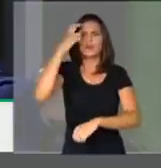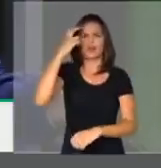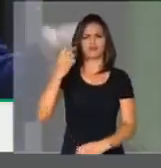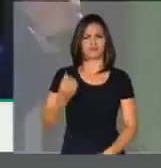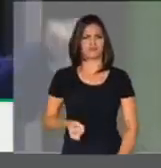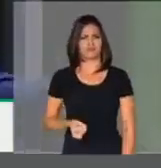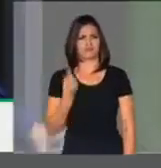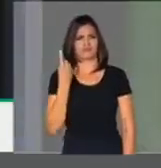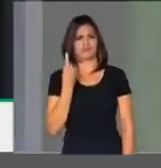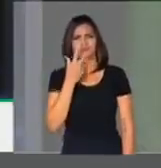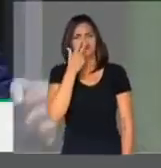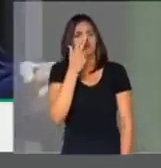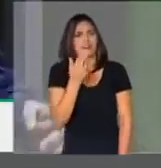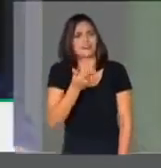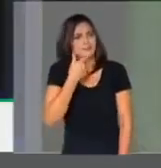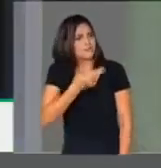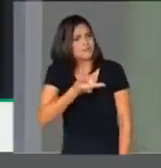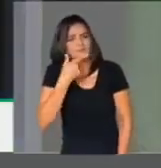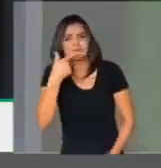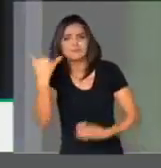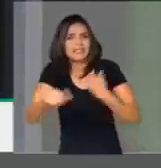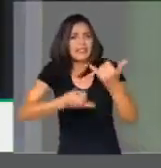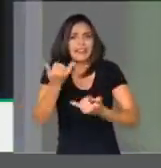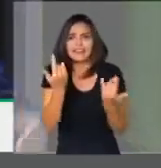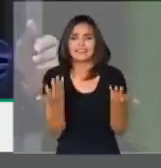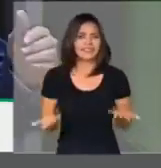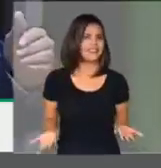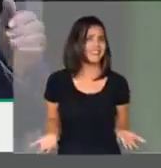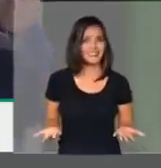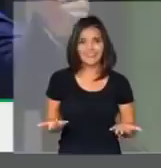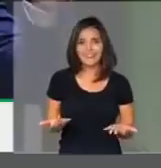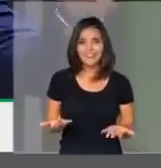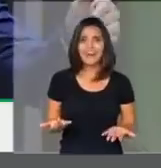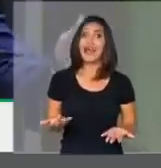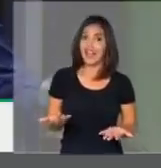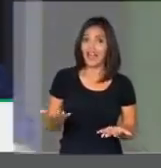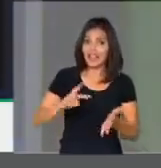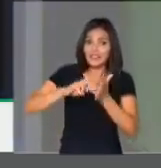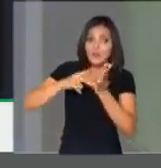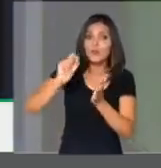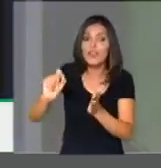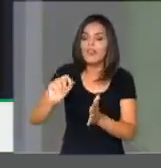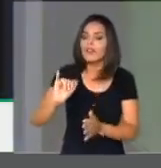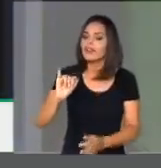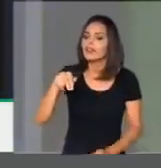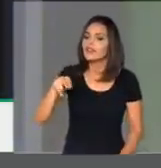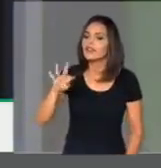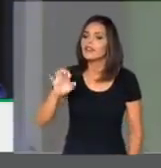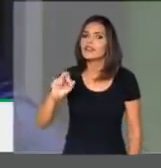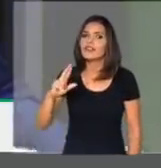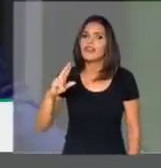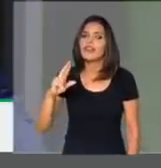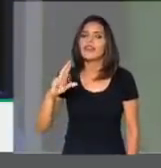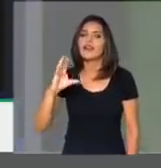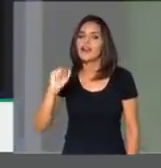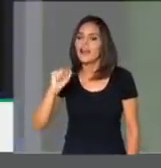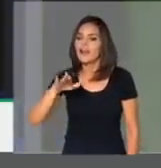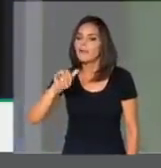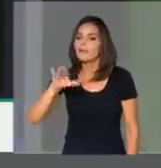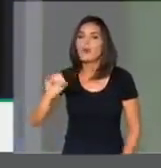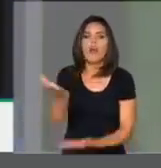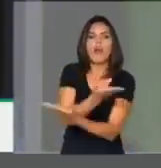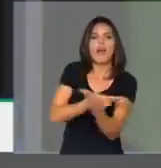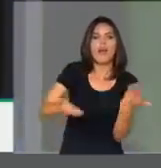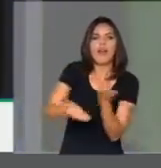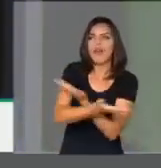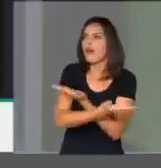Parece até uma brincadeira com o povo brasileiro. Então quer dizer que esse intercâmbio cultural de nomeação de um